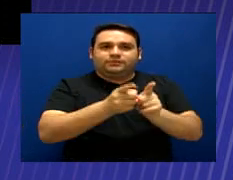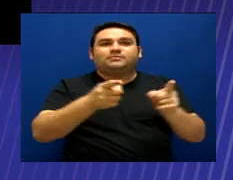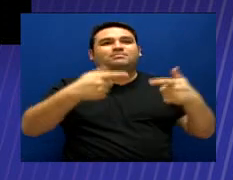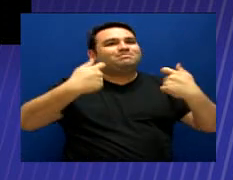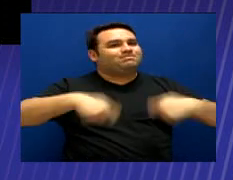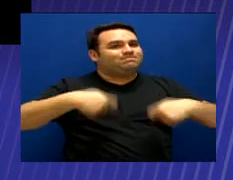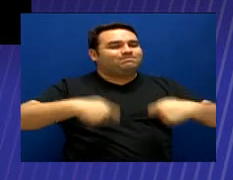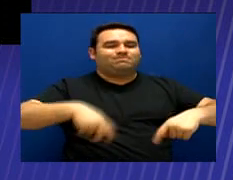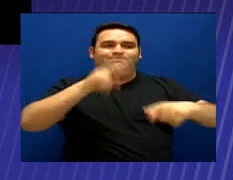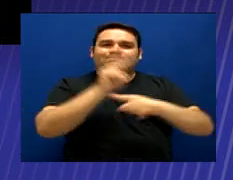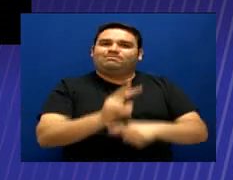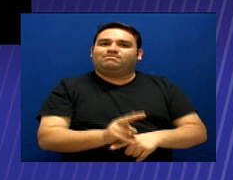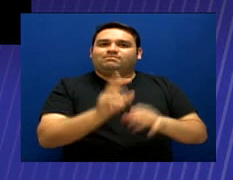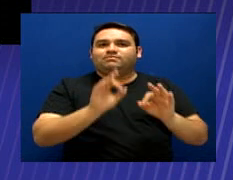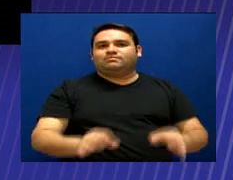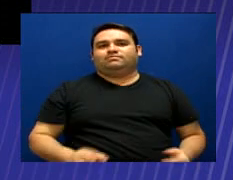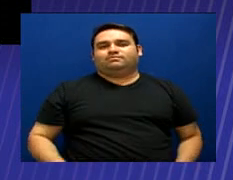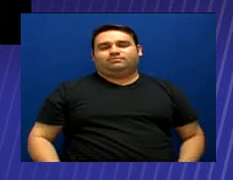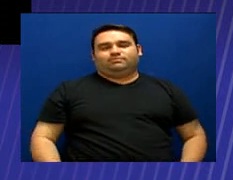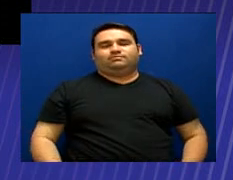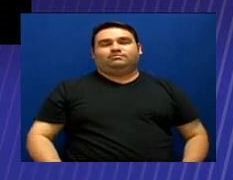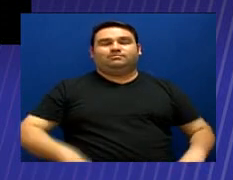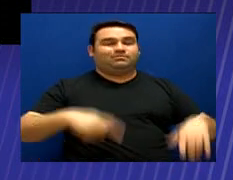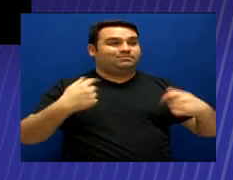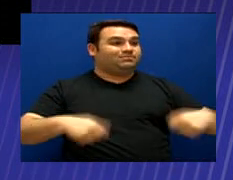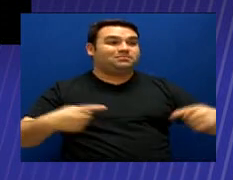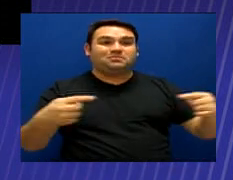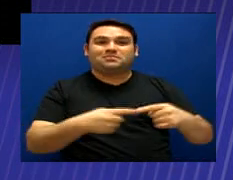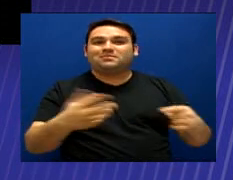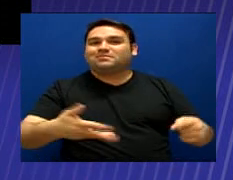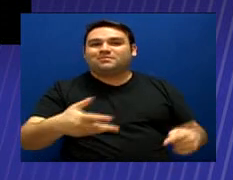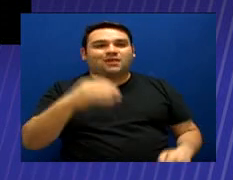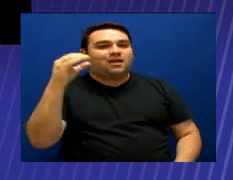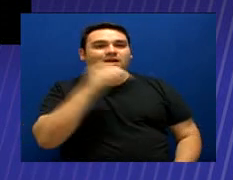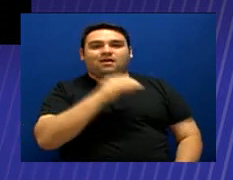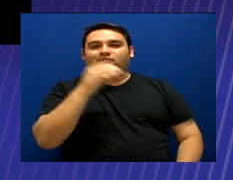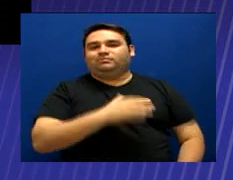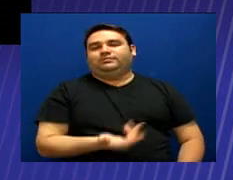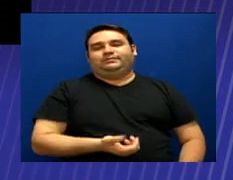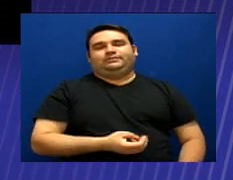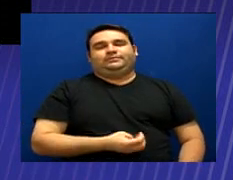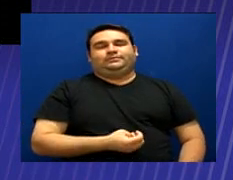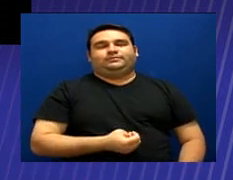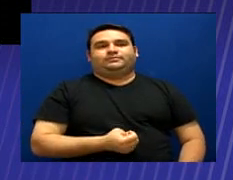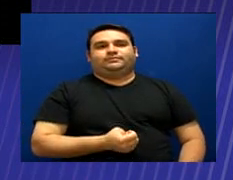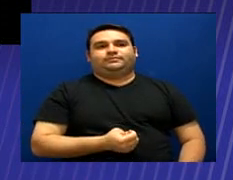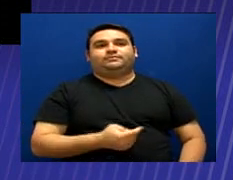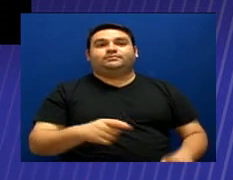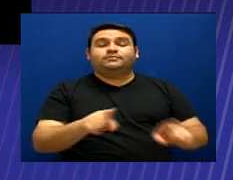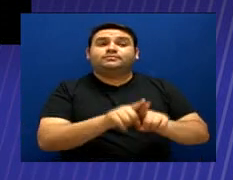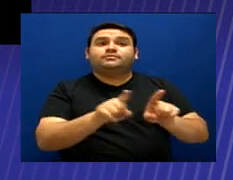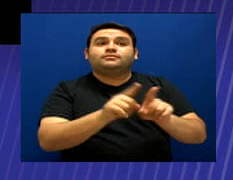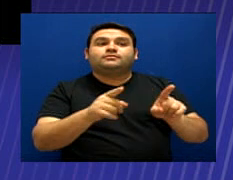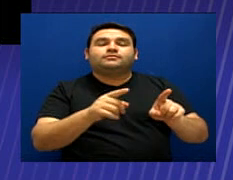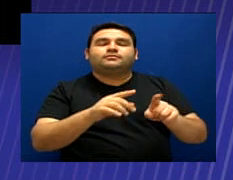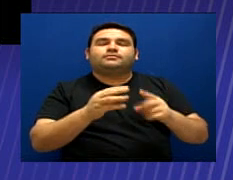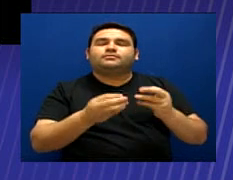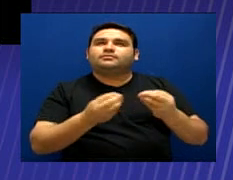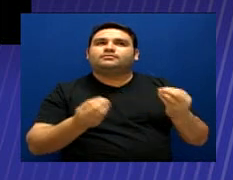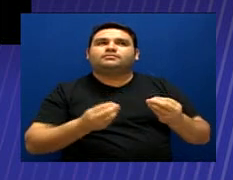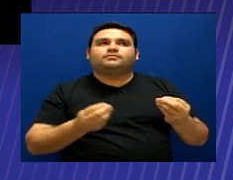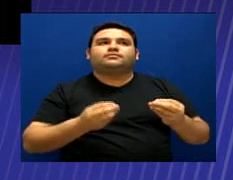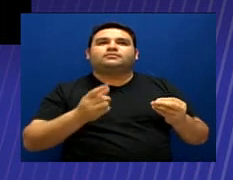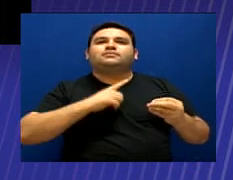emergencial. Isso precisa ser aplicado para ontem e na nossa sociedade. E o retorno